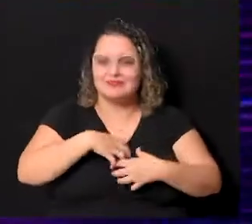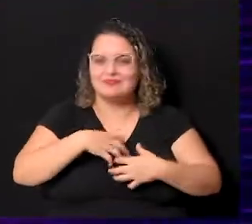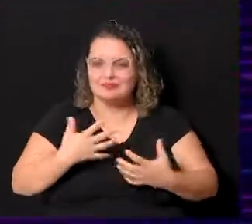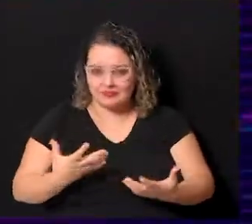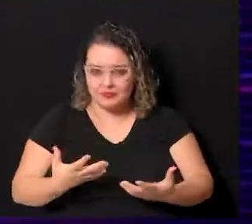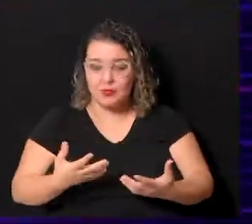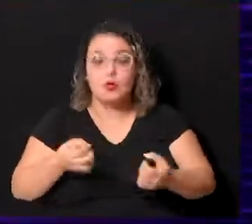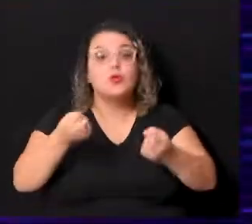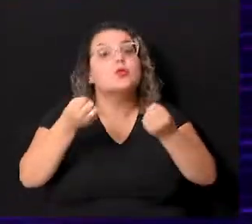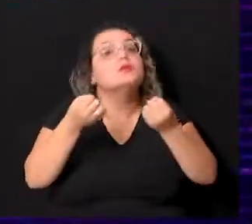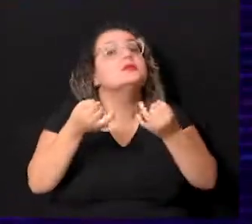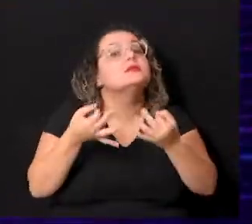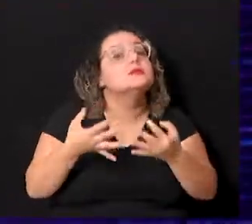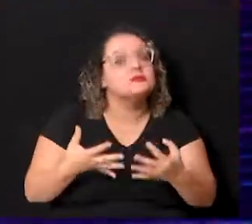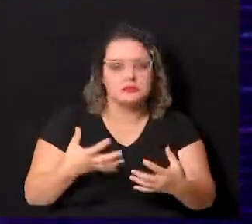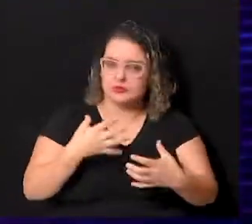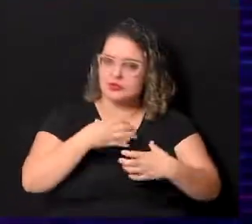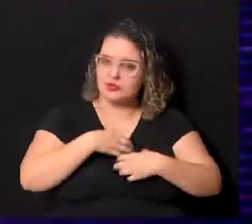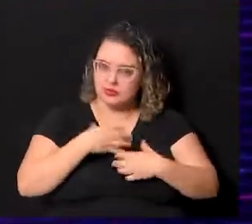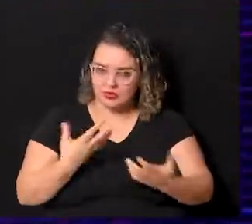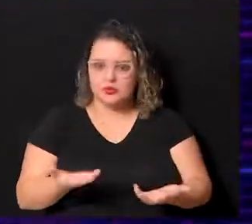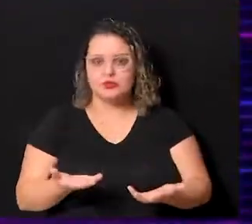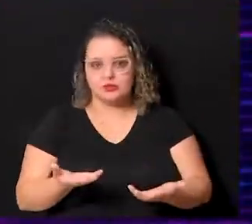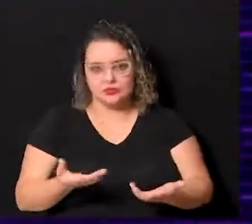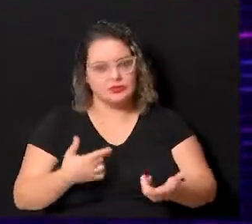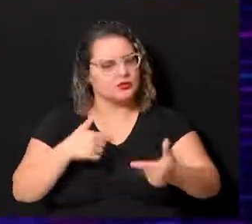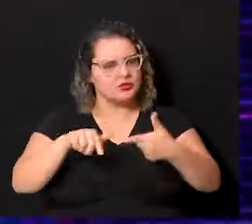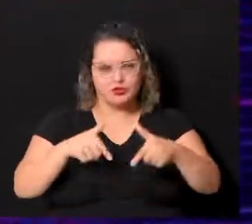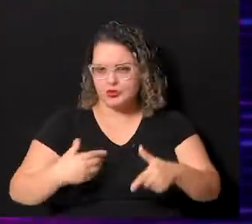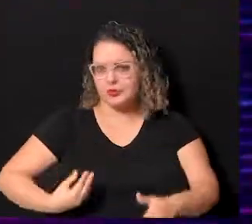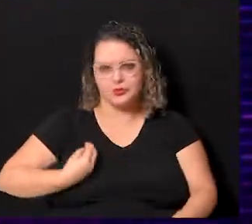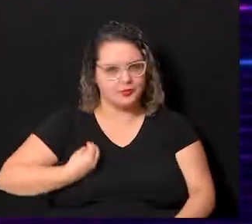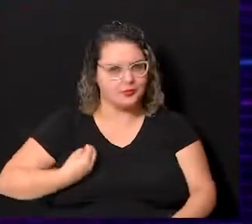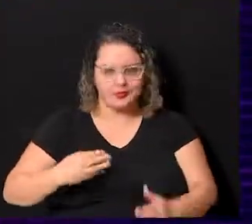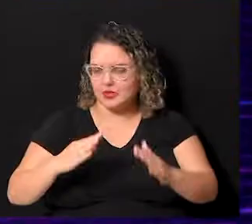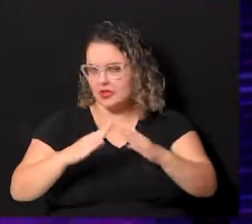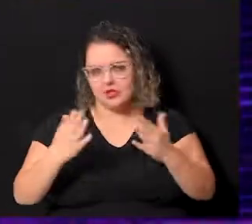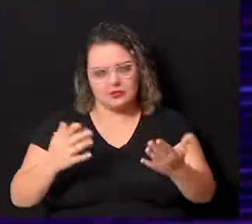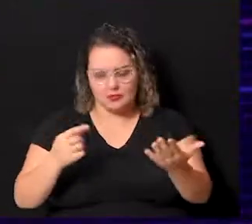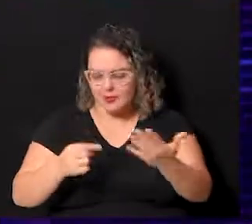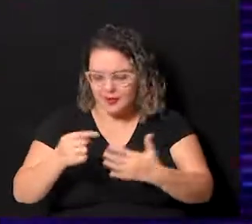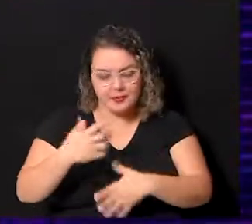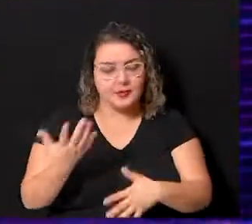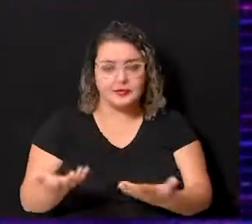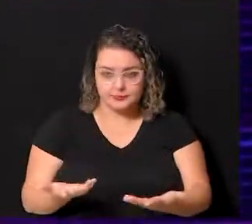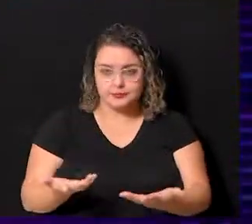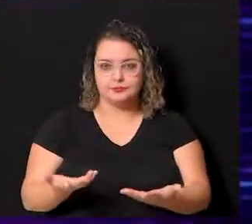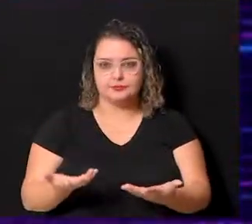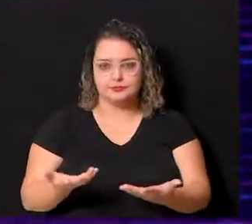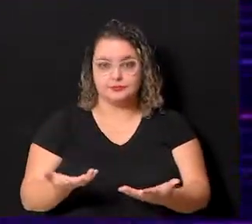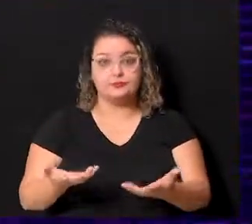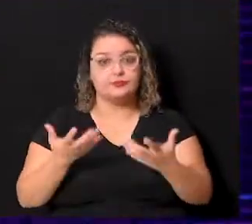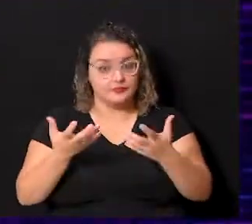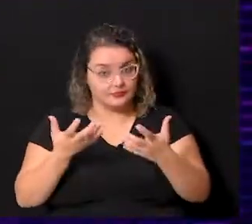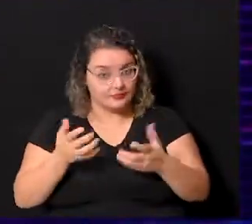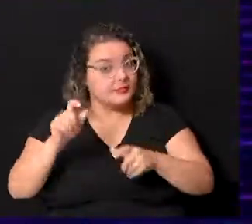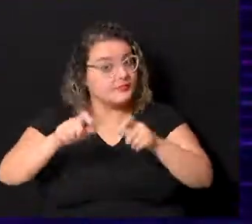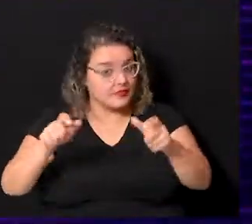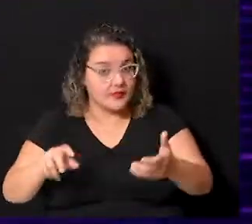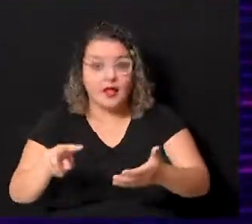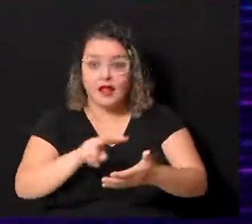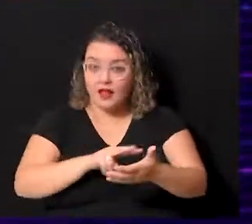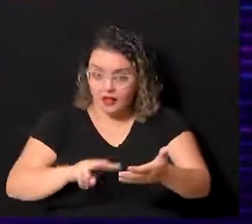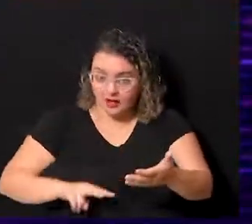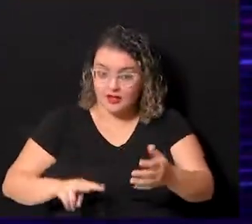ou coisas que explicam o que você está sentindo, mesmo em relação ao seu trabalho, à sua vida, à sua casa e etc. Então eu gostaria muito que